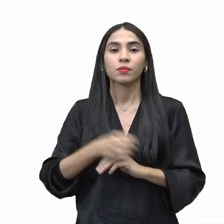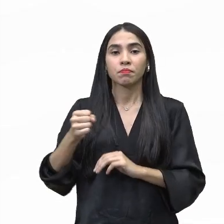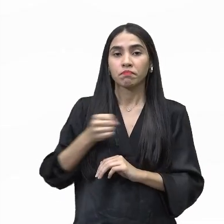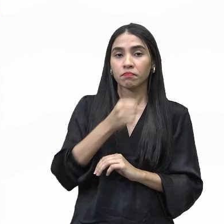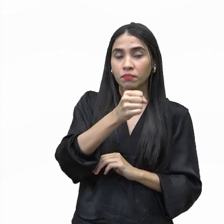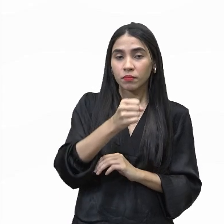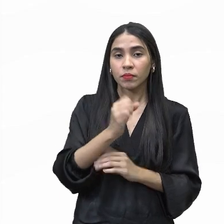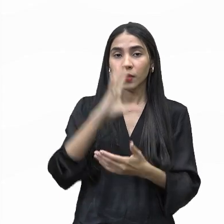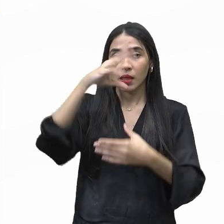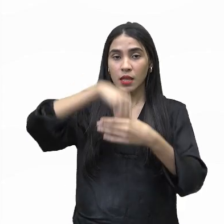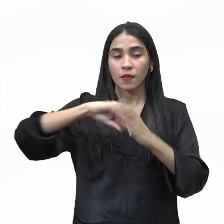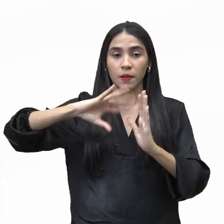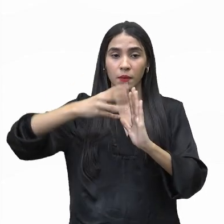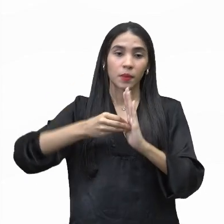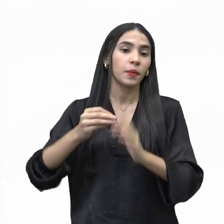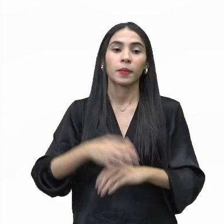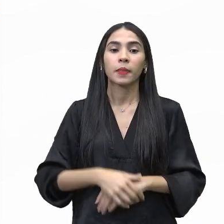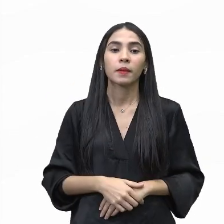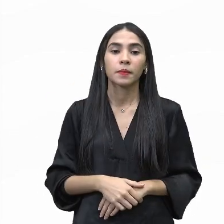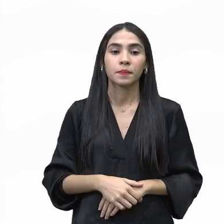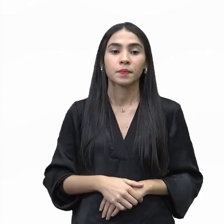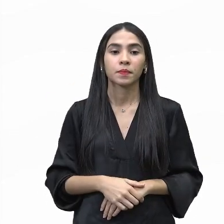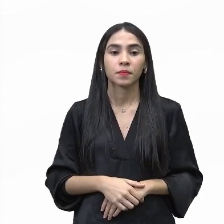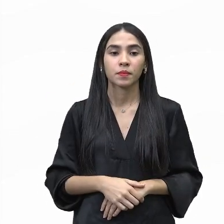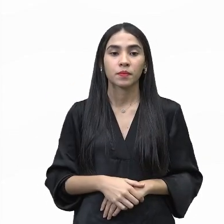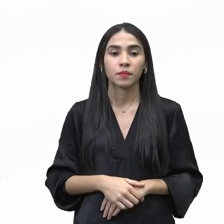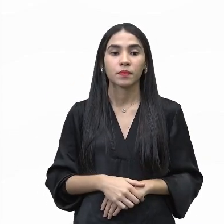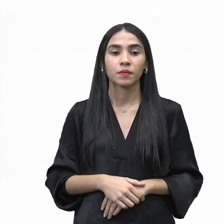implementados na Amazônia.